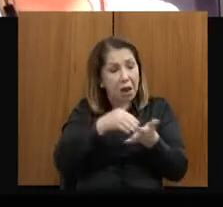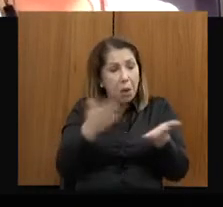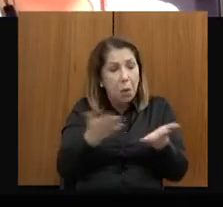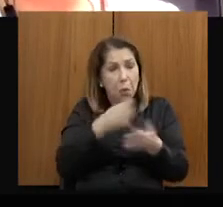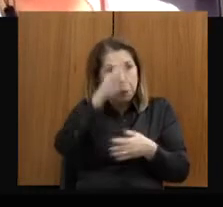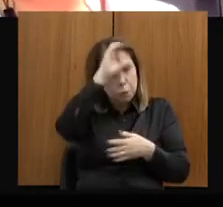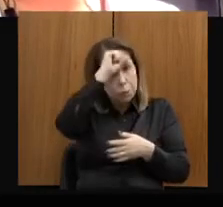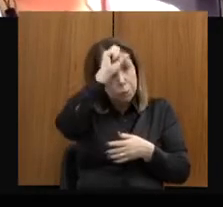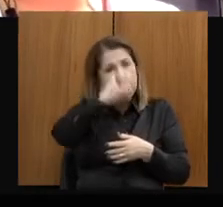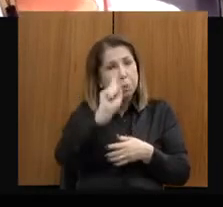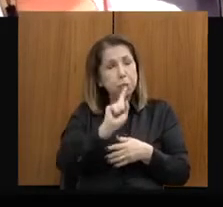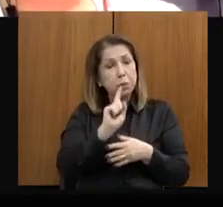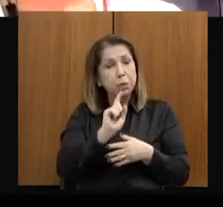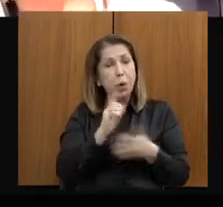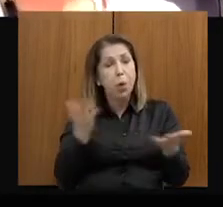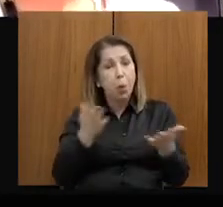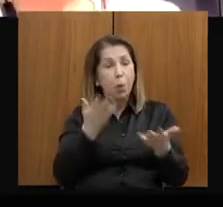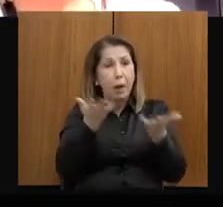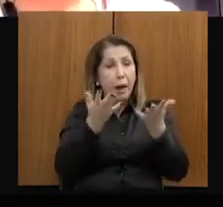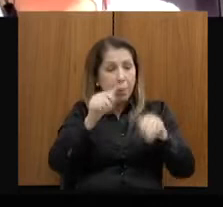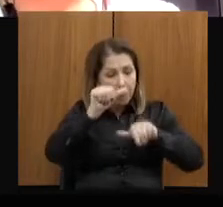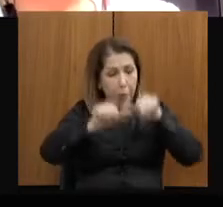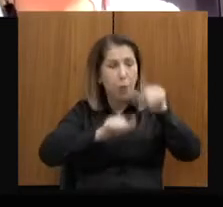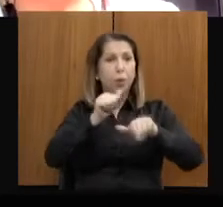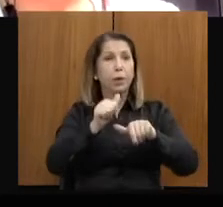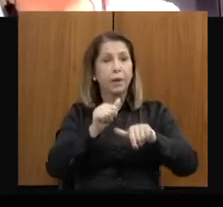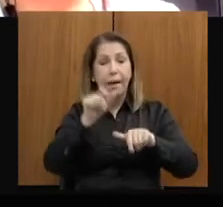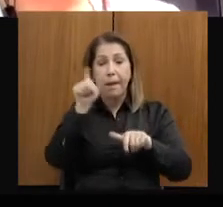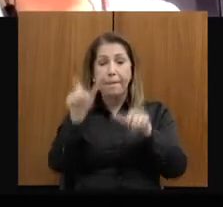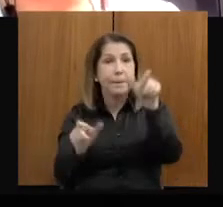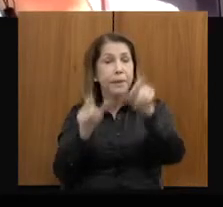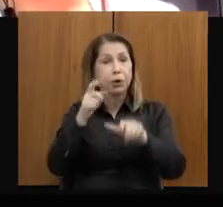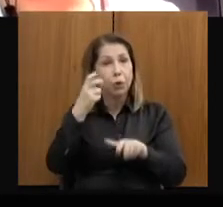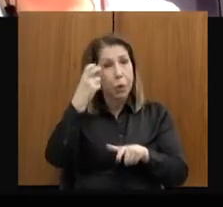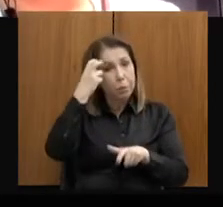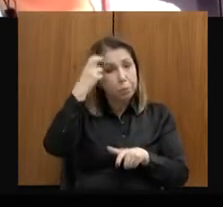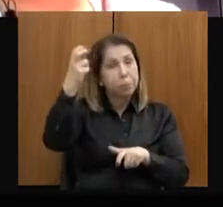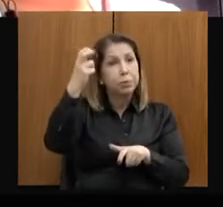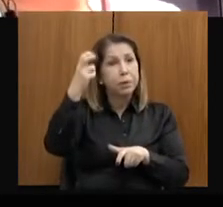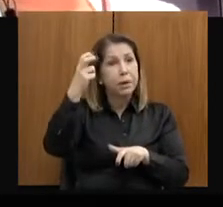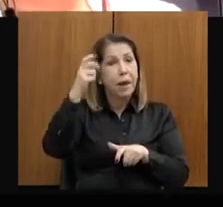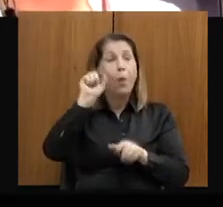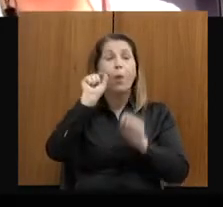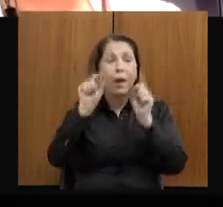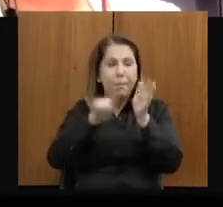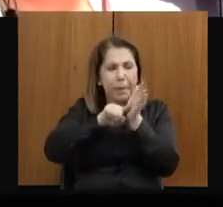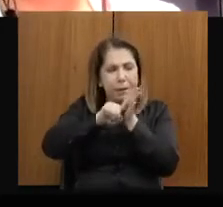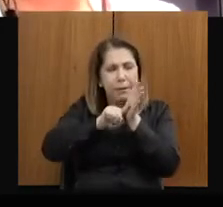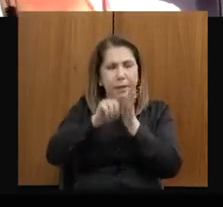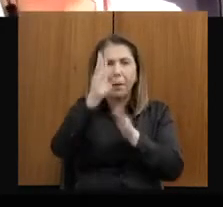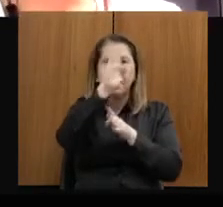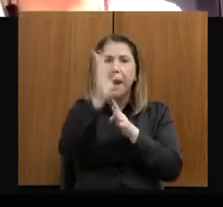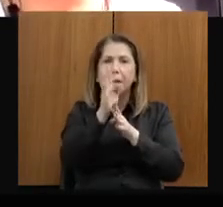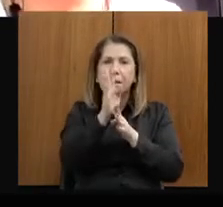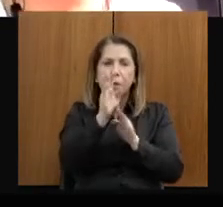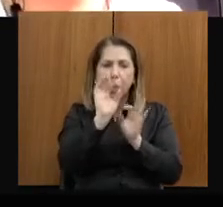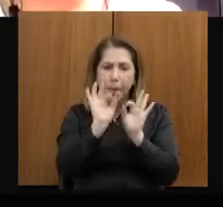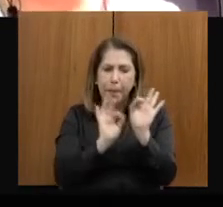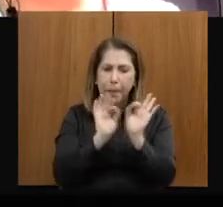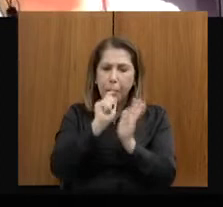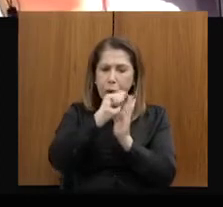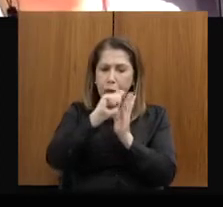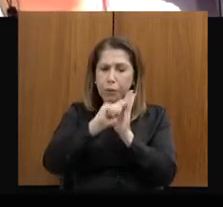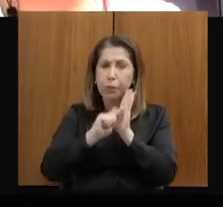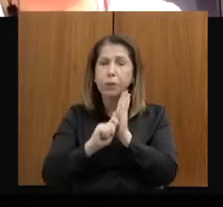espero que isso mude né E eles são intelectuais que estão pensando os projetos de Brasil naquele momento os projetos